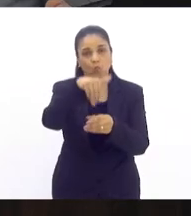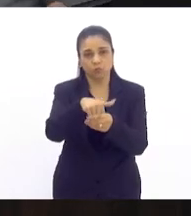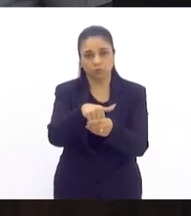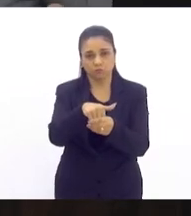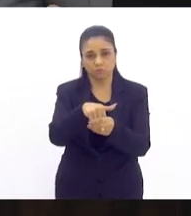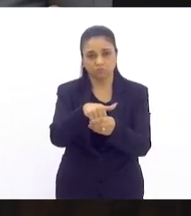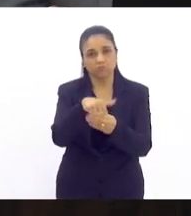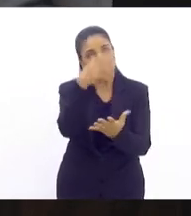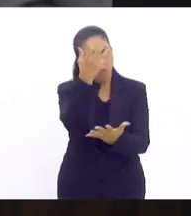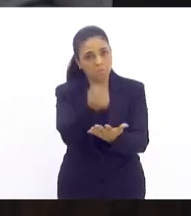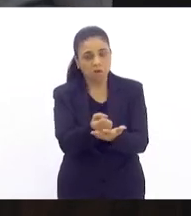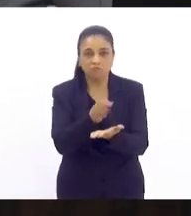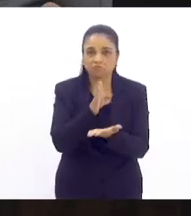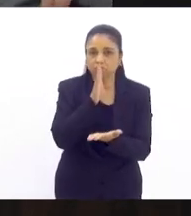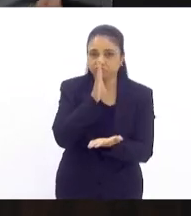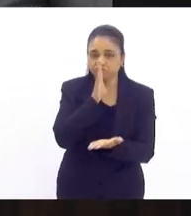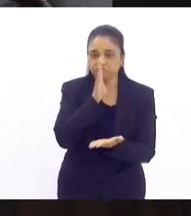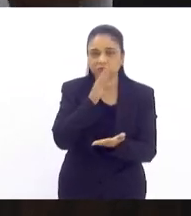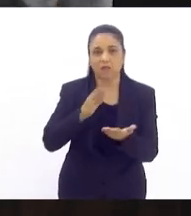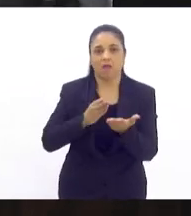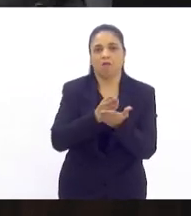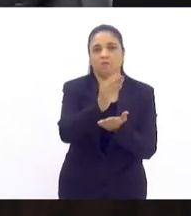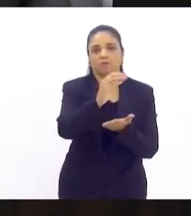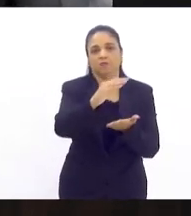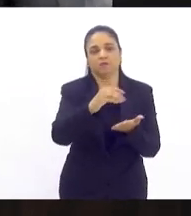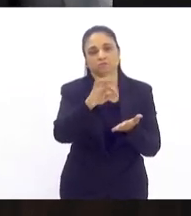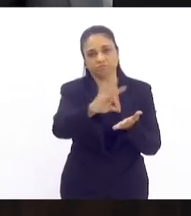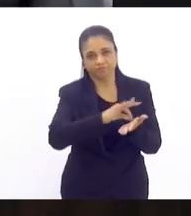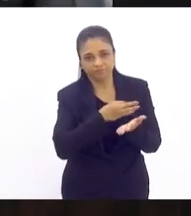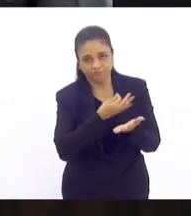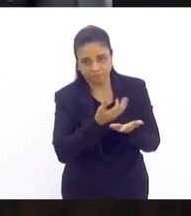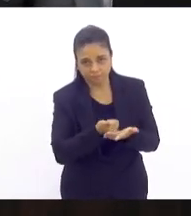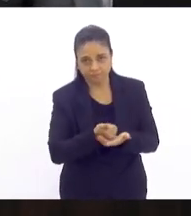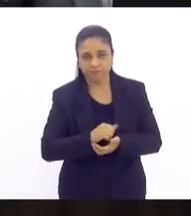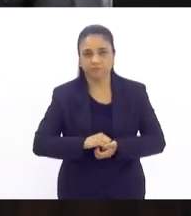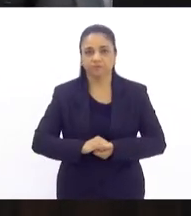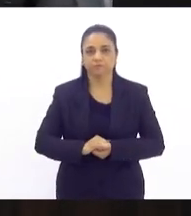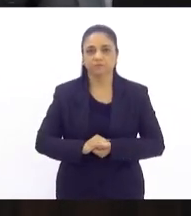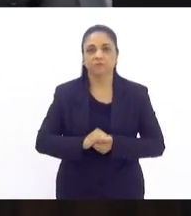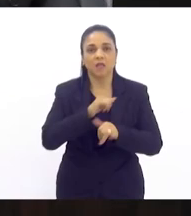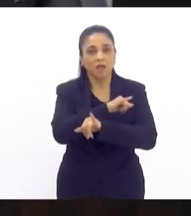senhores que a própria irmã Deus como estão aprovado vai autógrafo